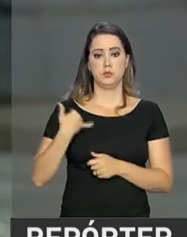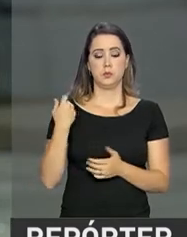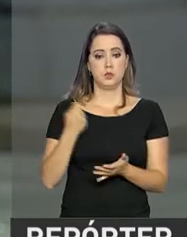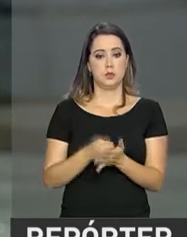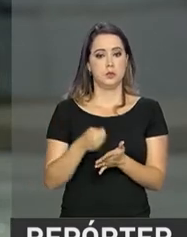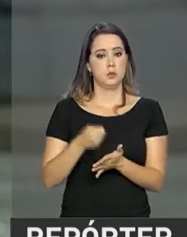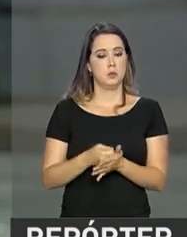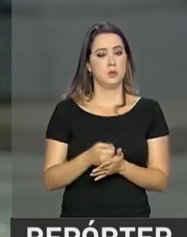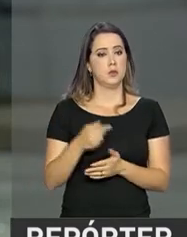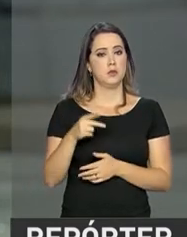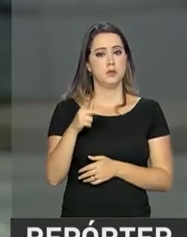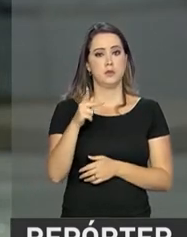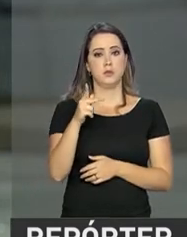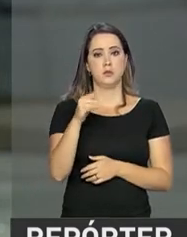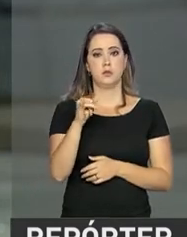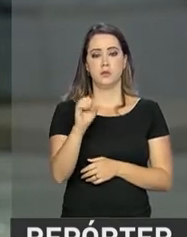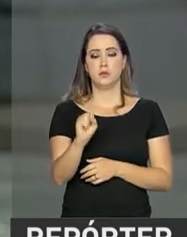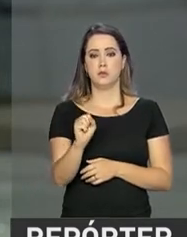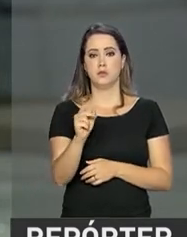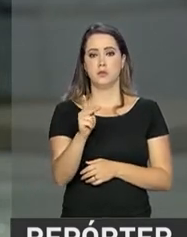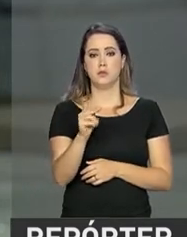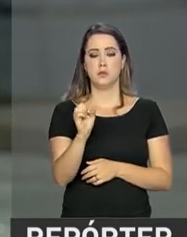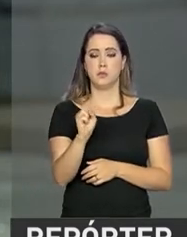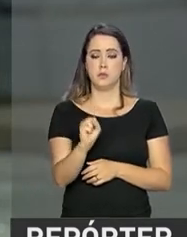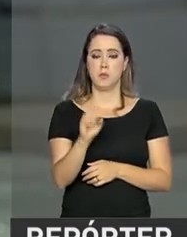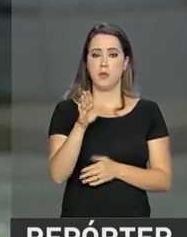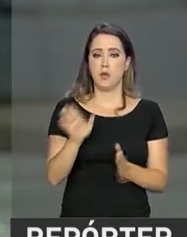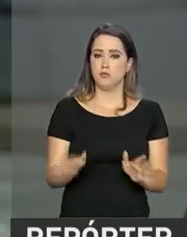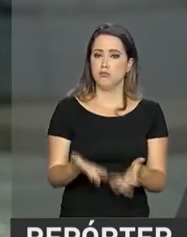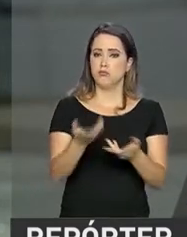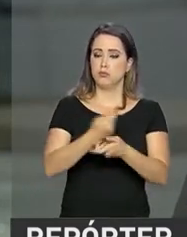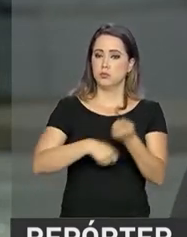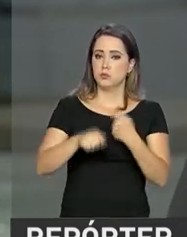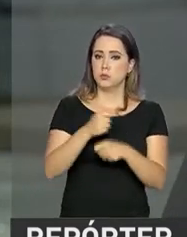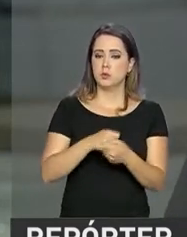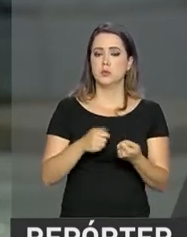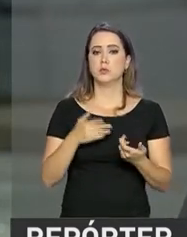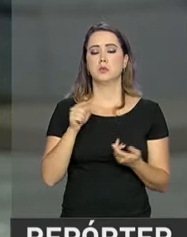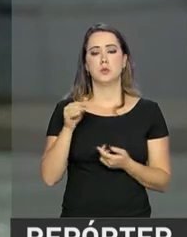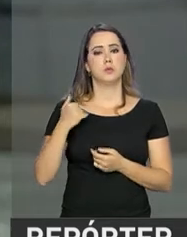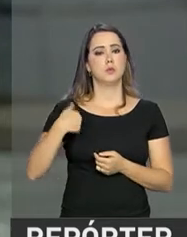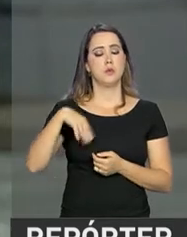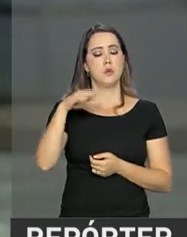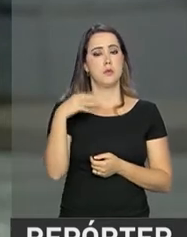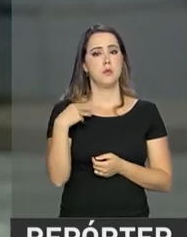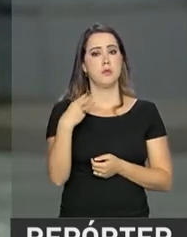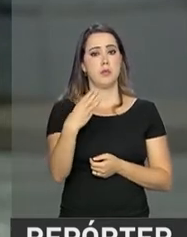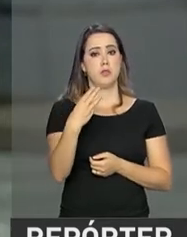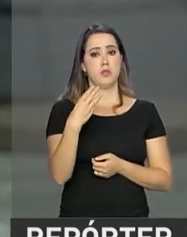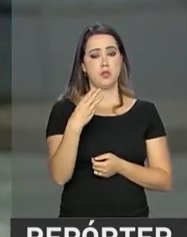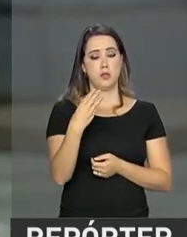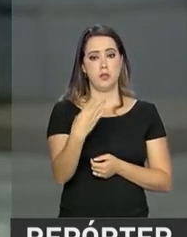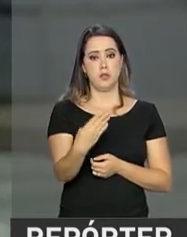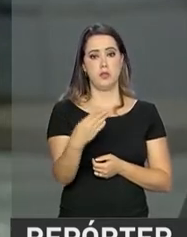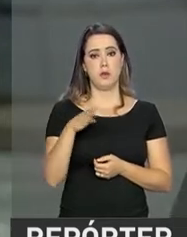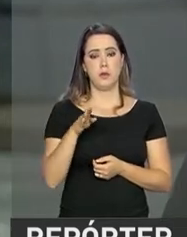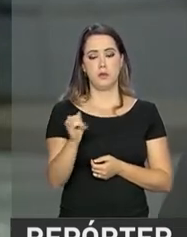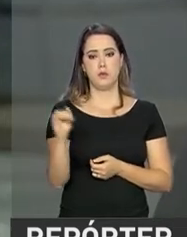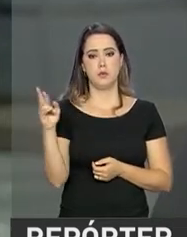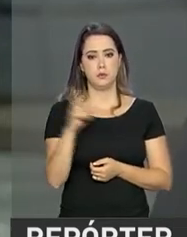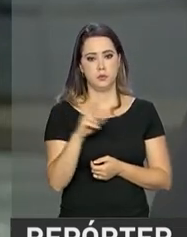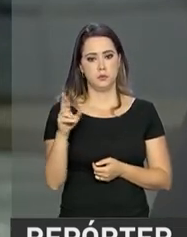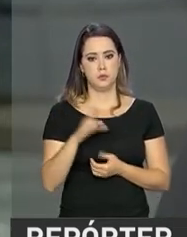pagamentos do fundo pis/pasep ajude a aquecer e movimentar a economia são mais de 34 bilhões de reais disponíveis